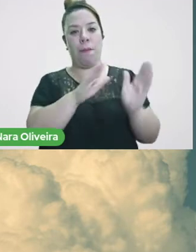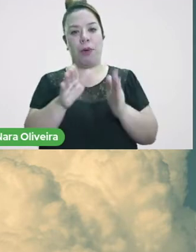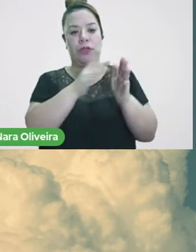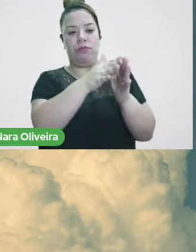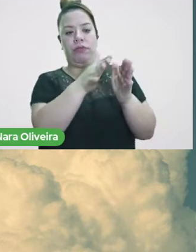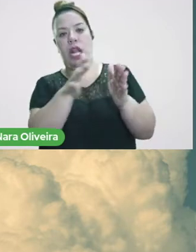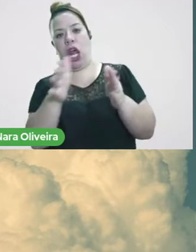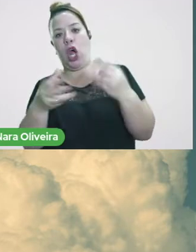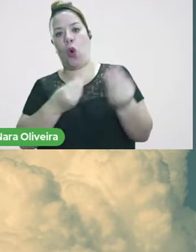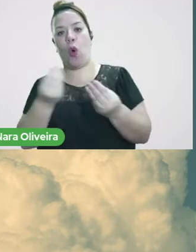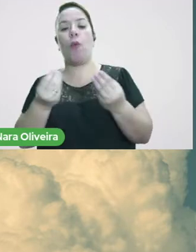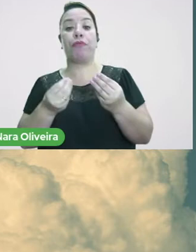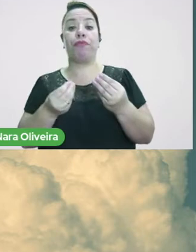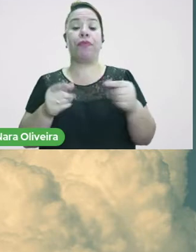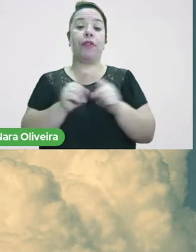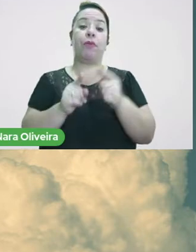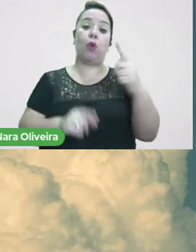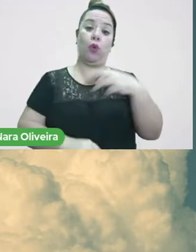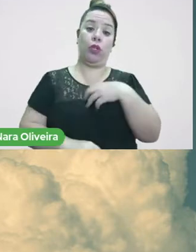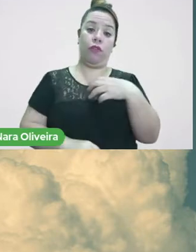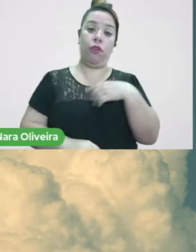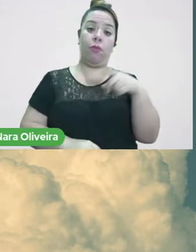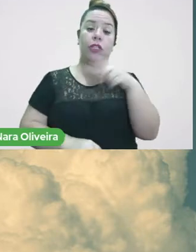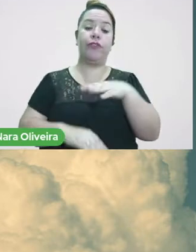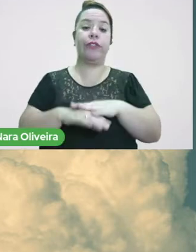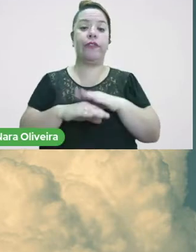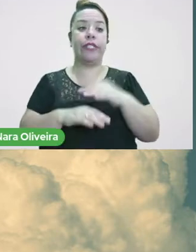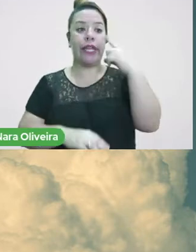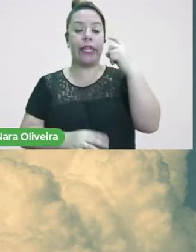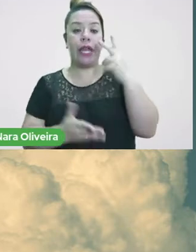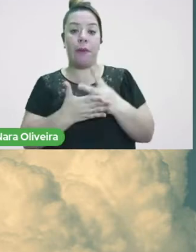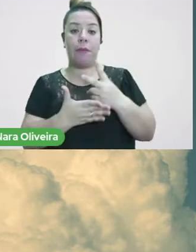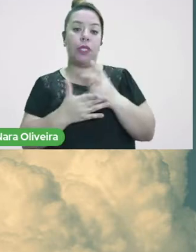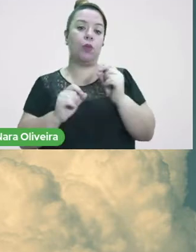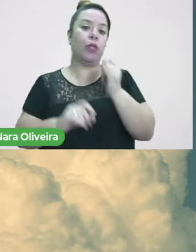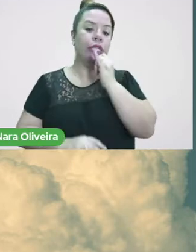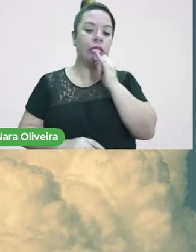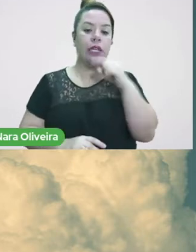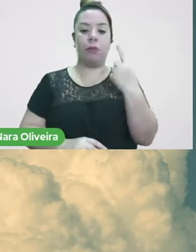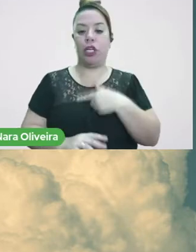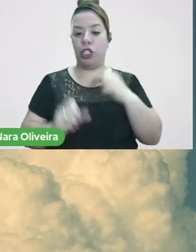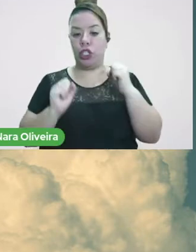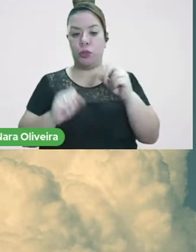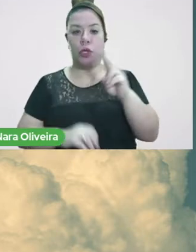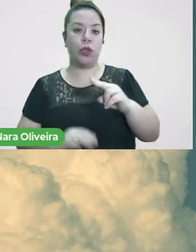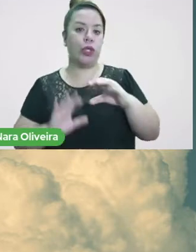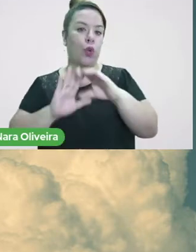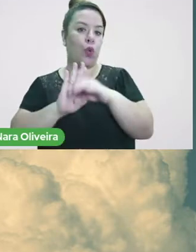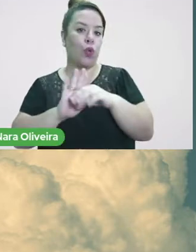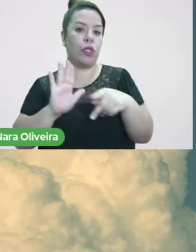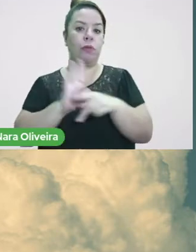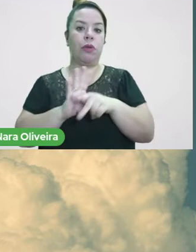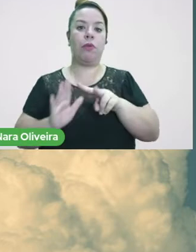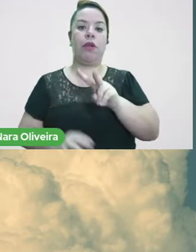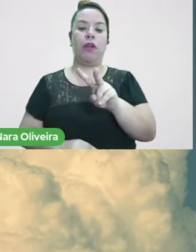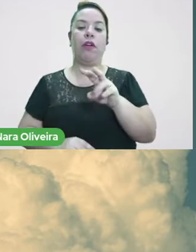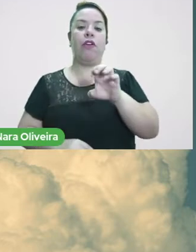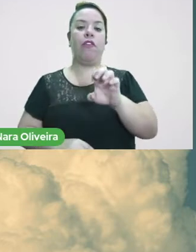Outras formas de você usar a mesma ideia, tá? A gente pode usar o conceito de Value Stream Mappings em